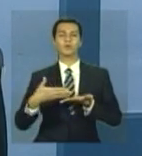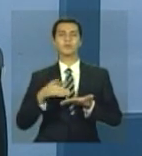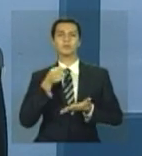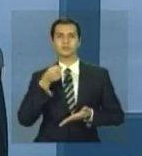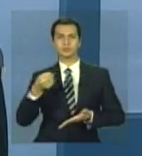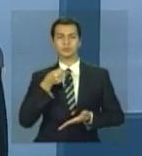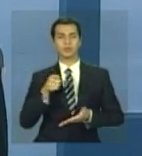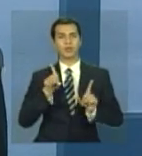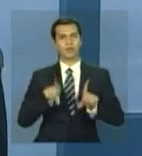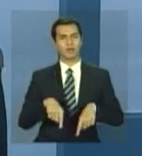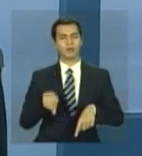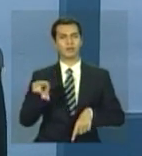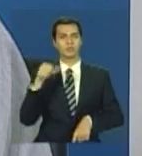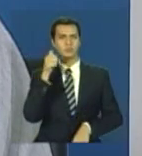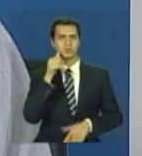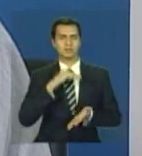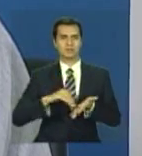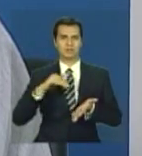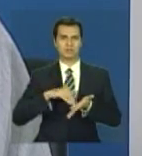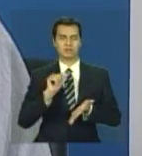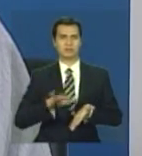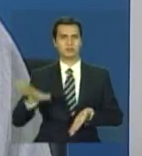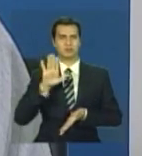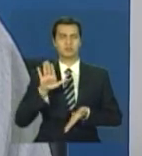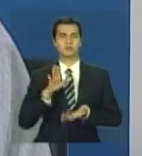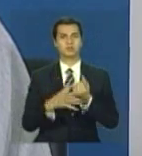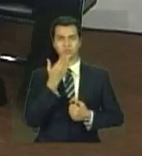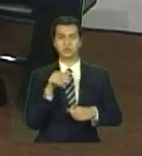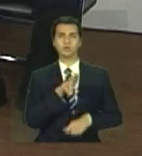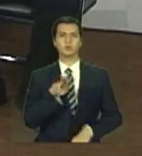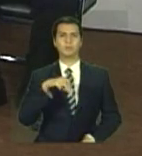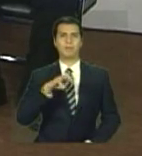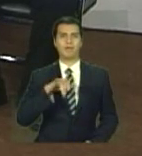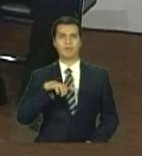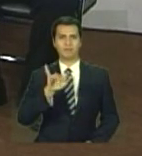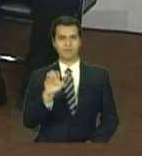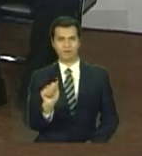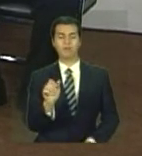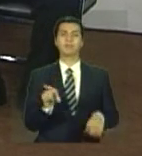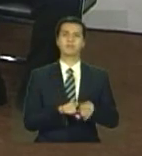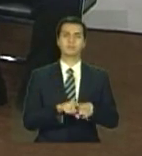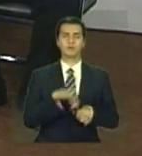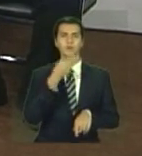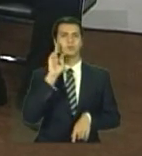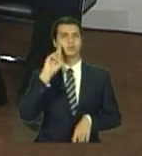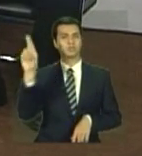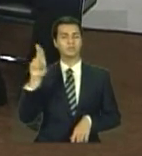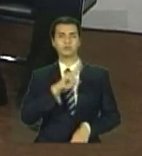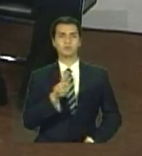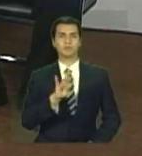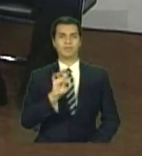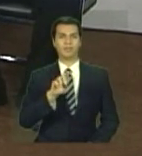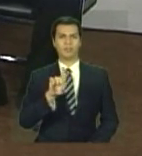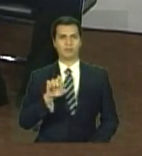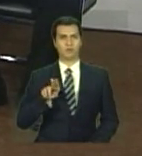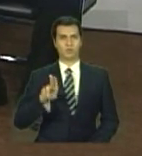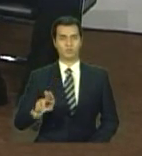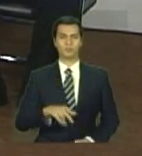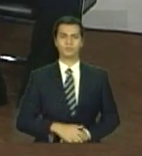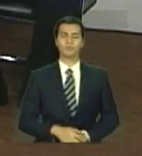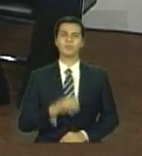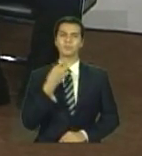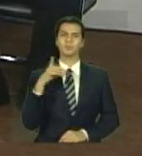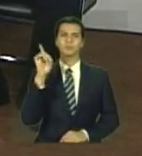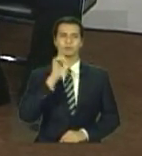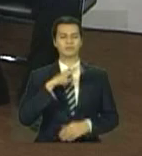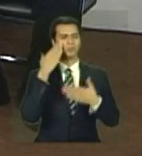Segurança Alimentar e Nutricional, Maia Takagi, e o diretor João Tadeu Pereira. Bom, primeiro, bom dia, secretário. Obrigada pela participação.